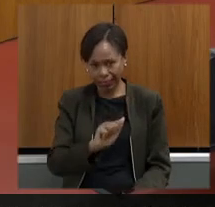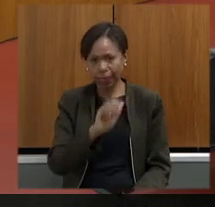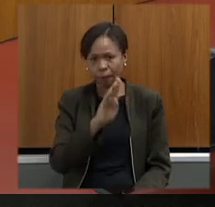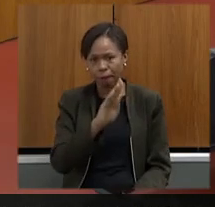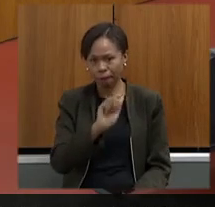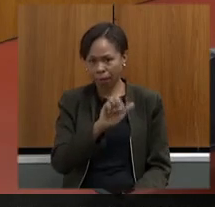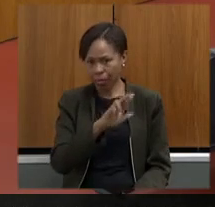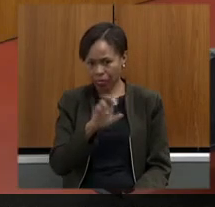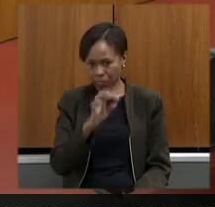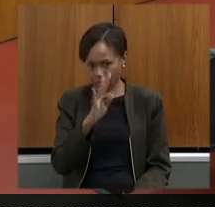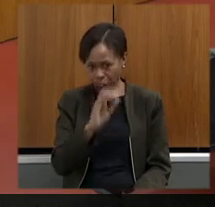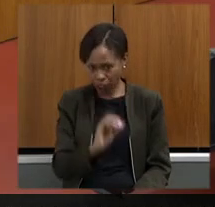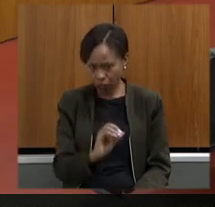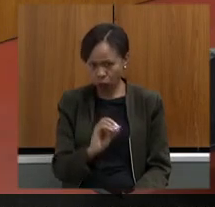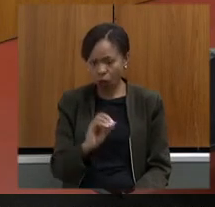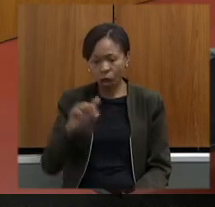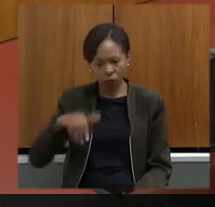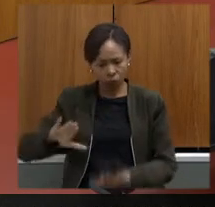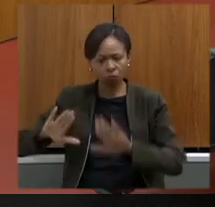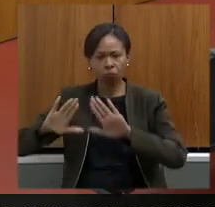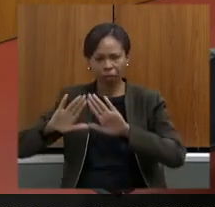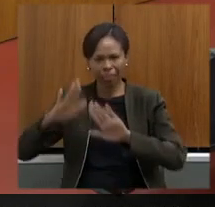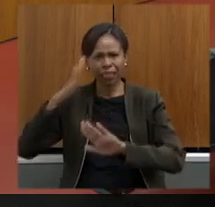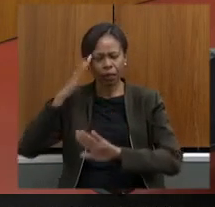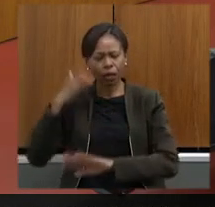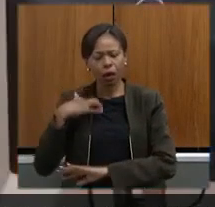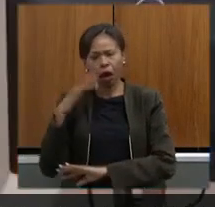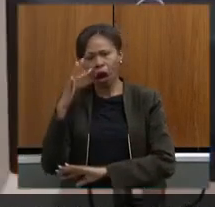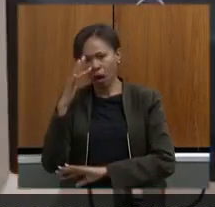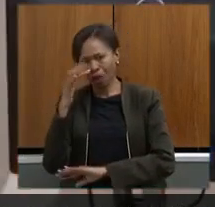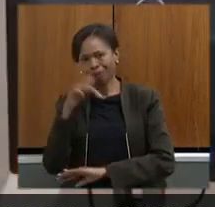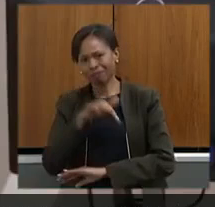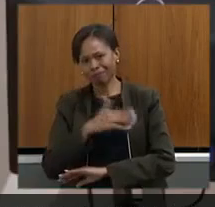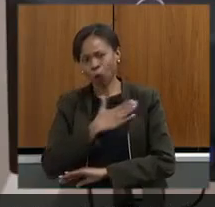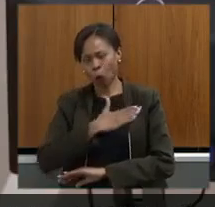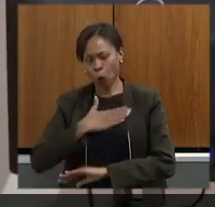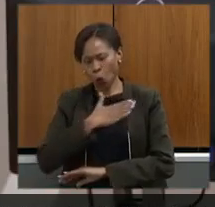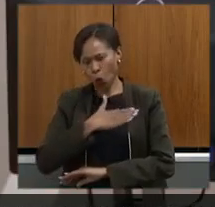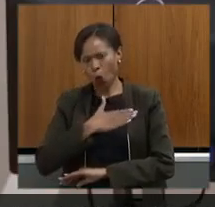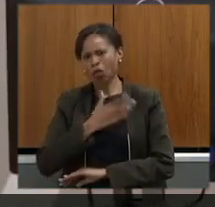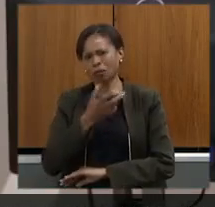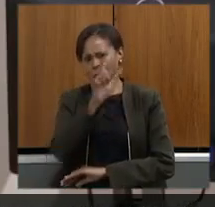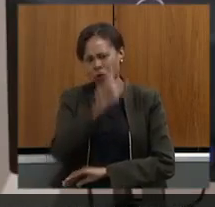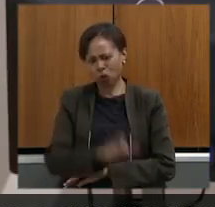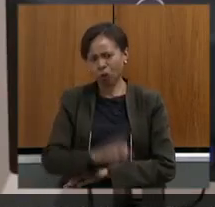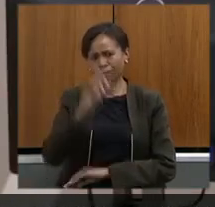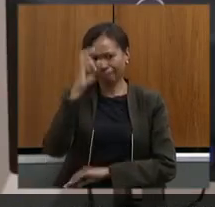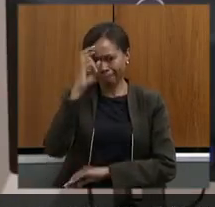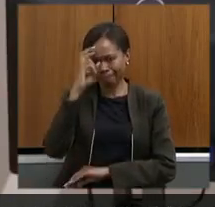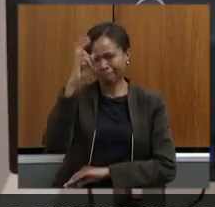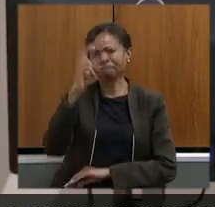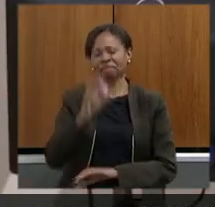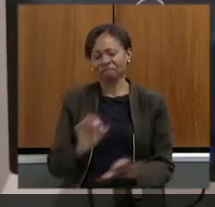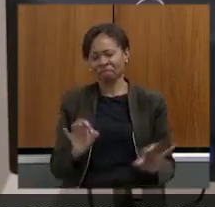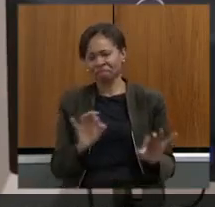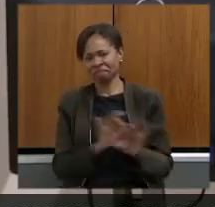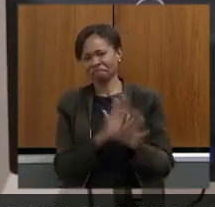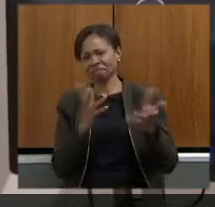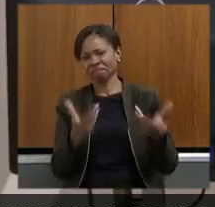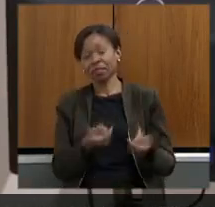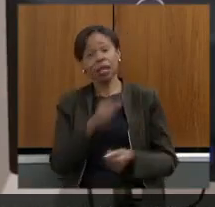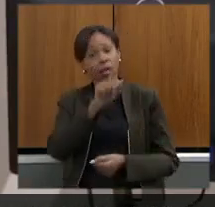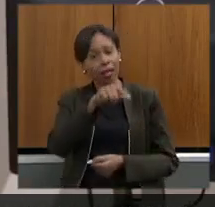sabe todos essa casa sabe admiração que eu tenho por ela a gente gosta de pessoas inteligentes Preparadas é mesmo uma